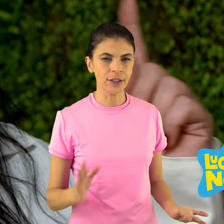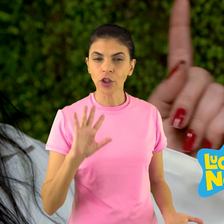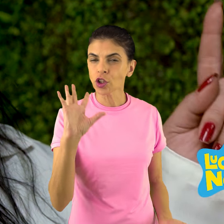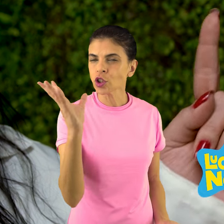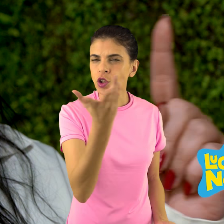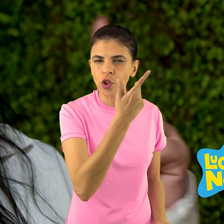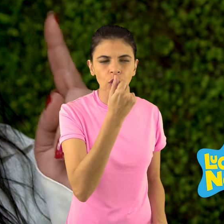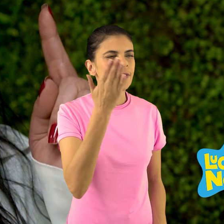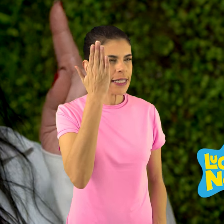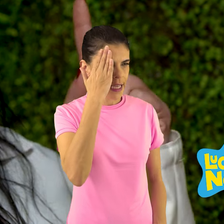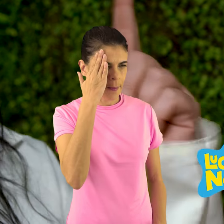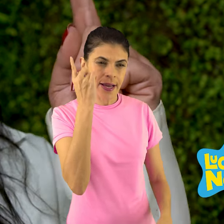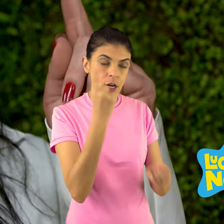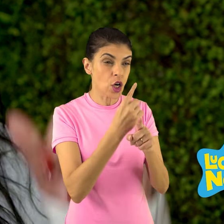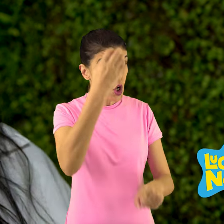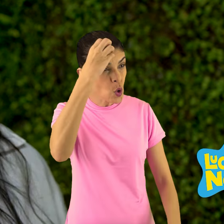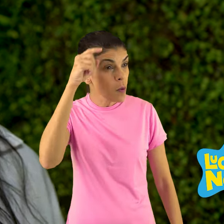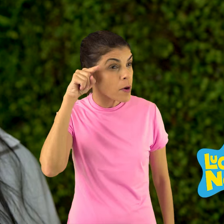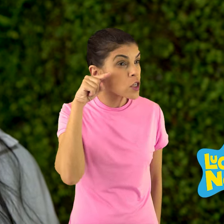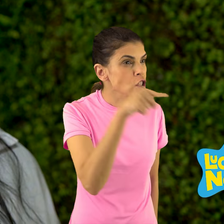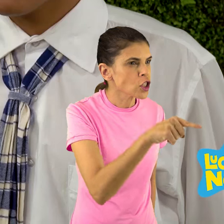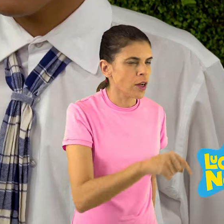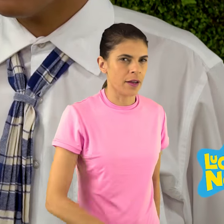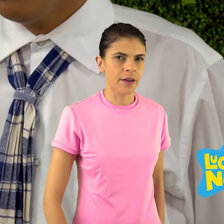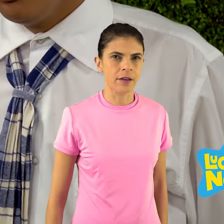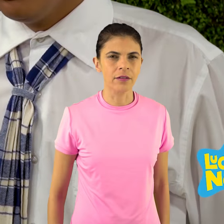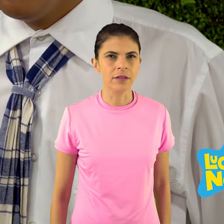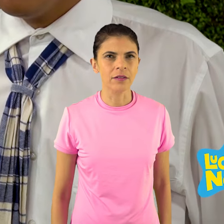os alunos vão saber.